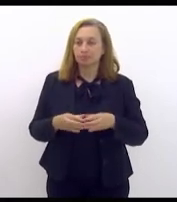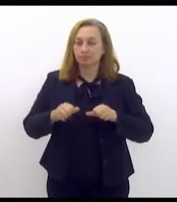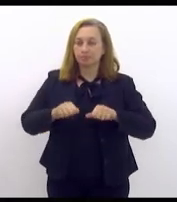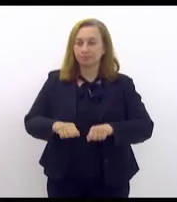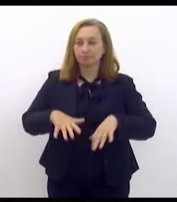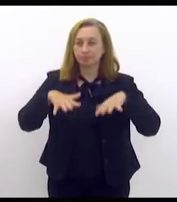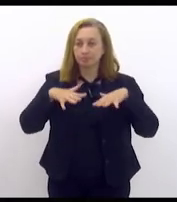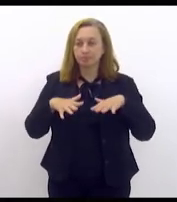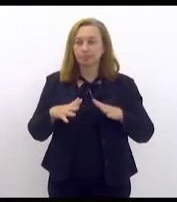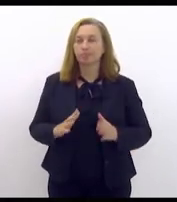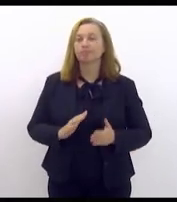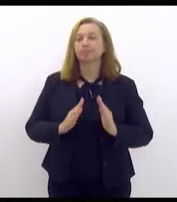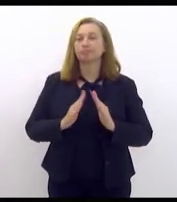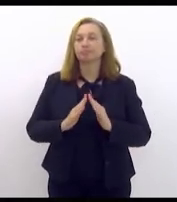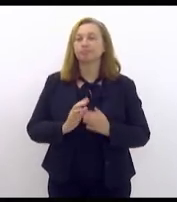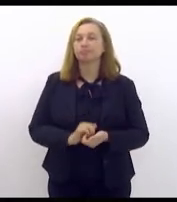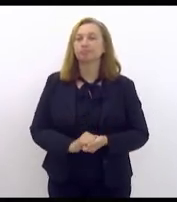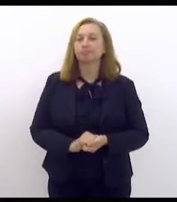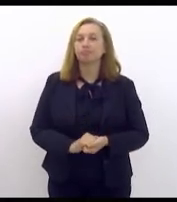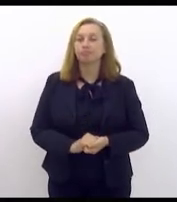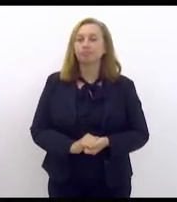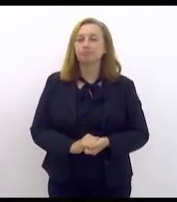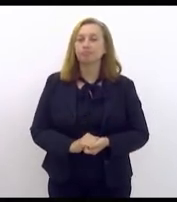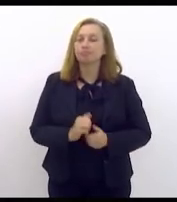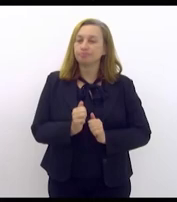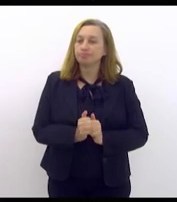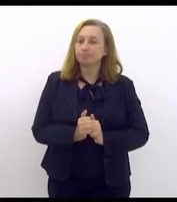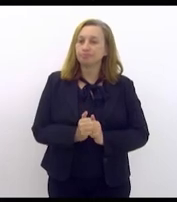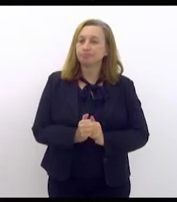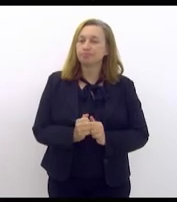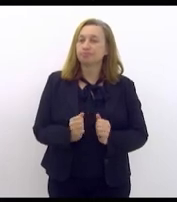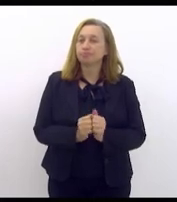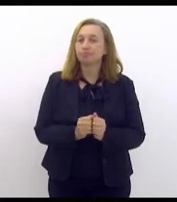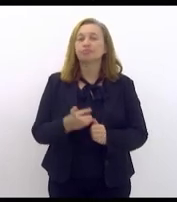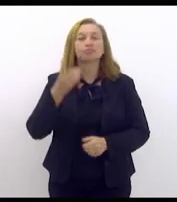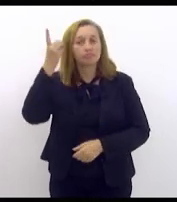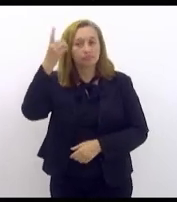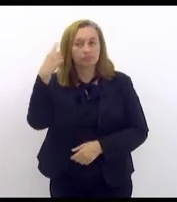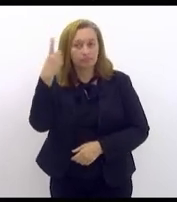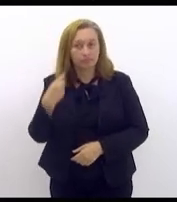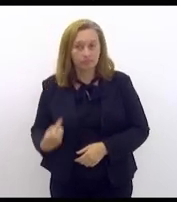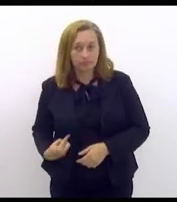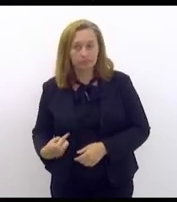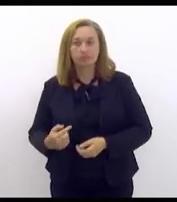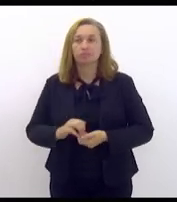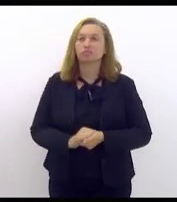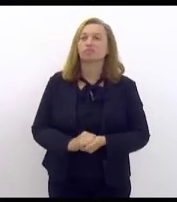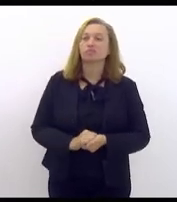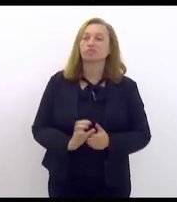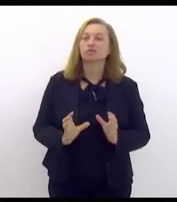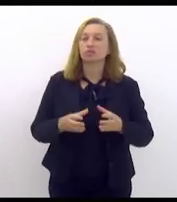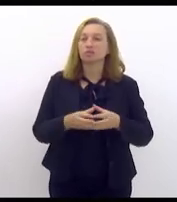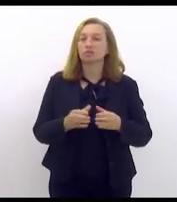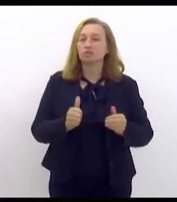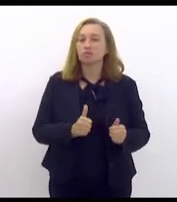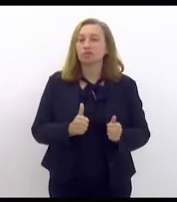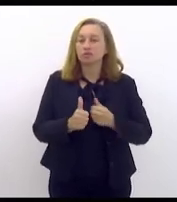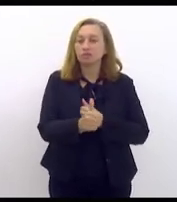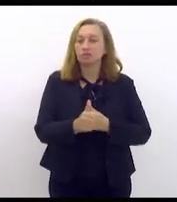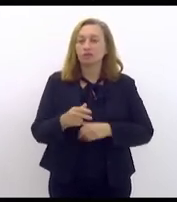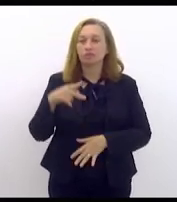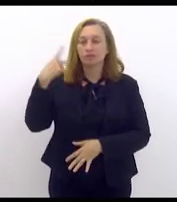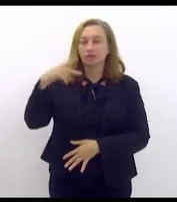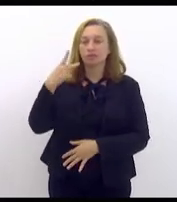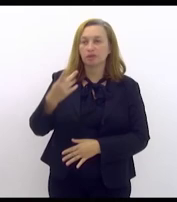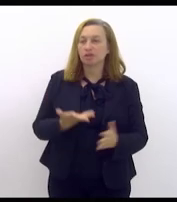desta casa, eu tive a companhia da deputada Dani Balbi, a Frente Parlamentar da Juventude, que conta